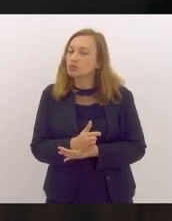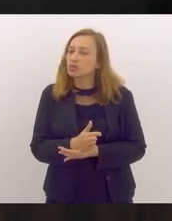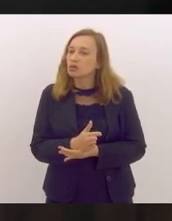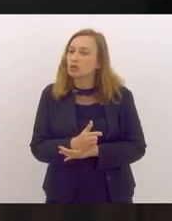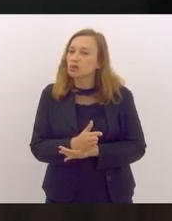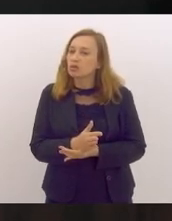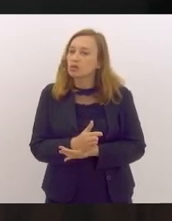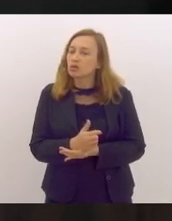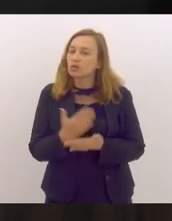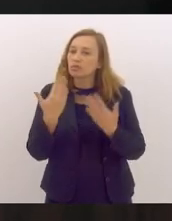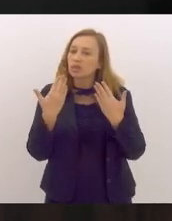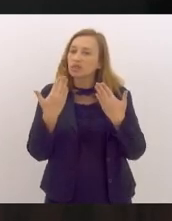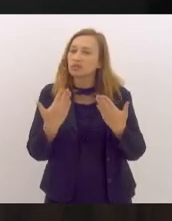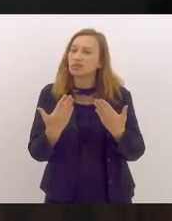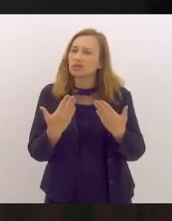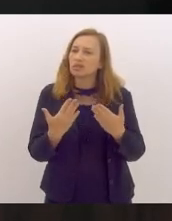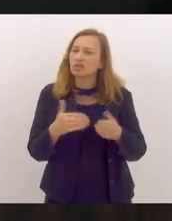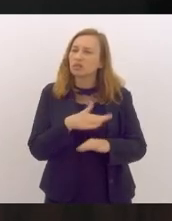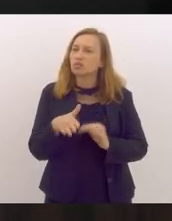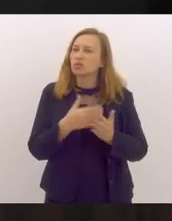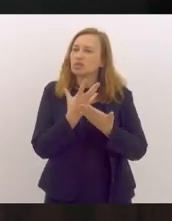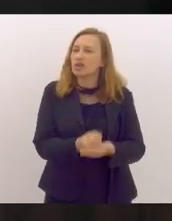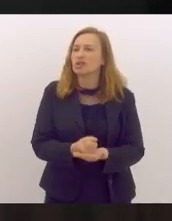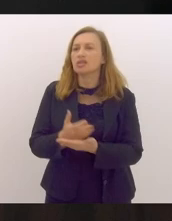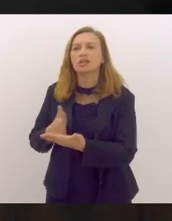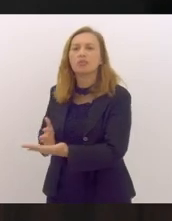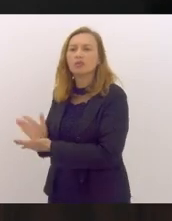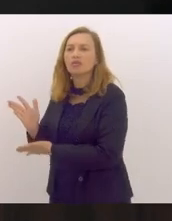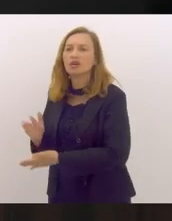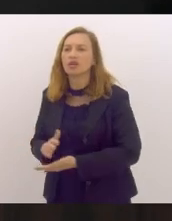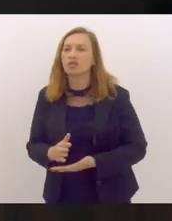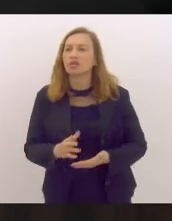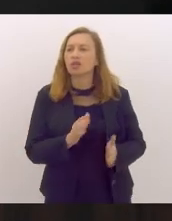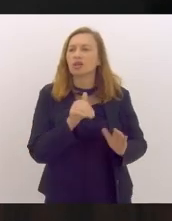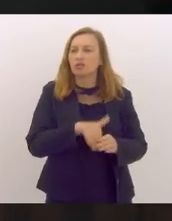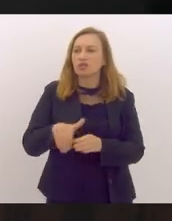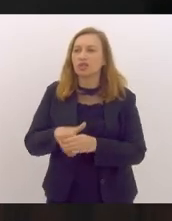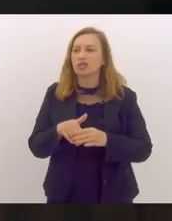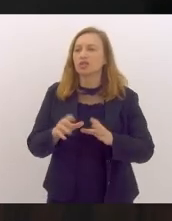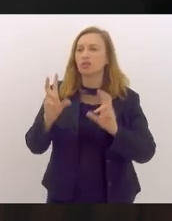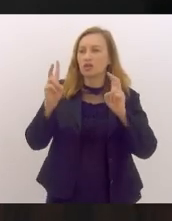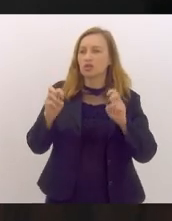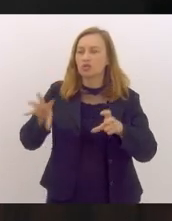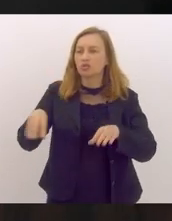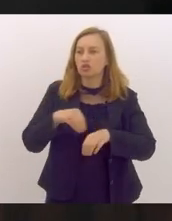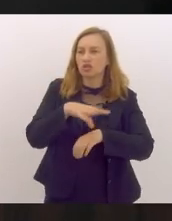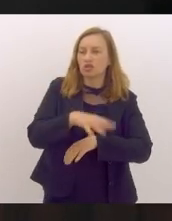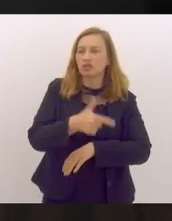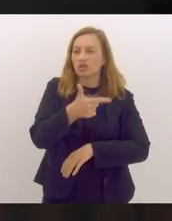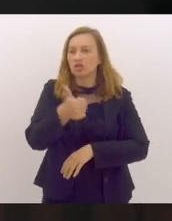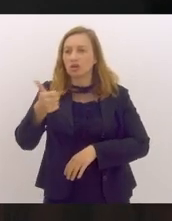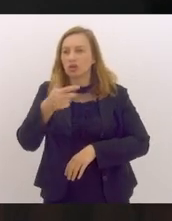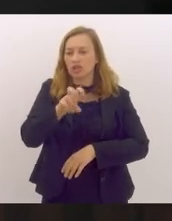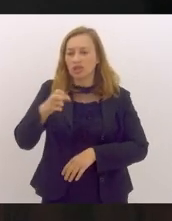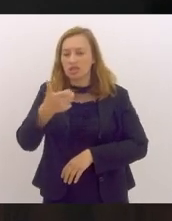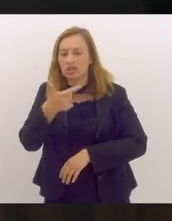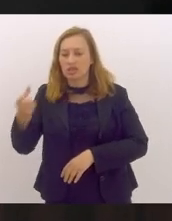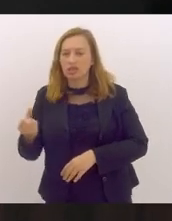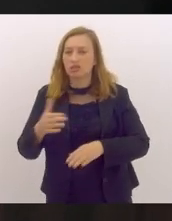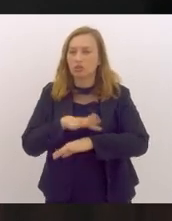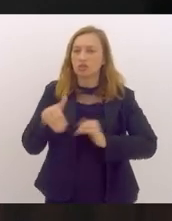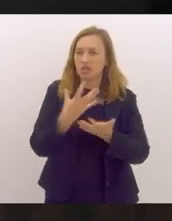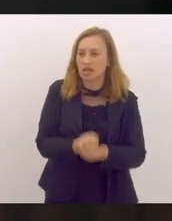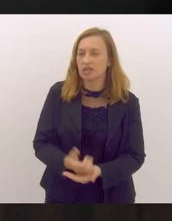ora apresentado. Senhores que aprovam, permaneçam como estão, aprovada. Em votação, matéria destacada ao projeto de lei 2115-16. Senhores que aprovam, permaneçam